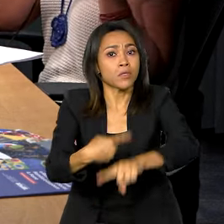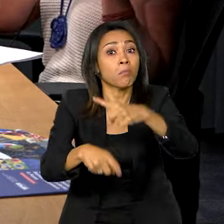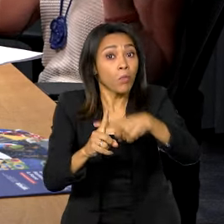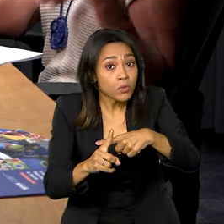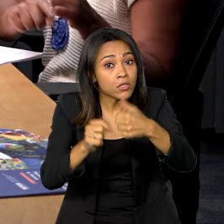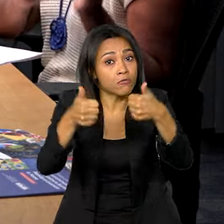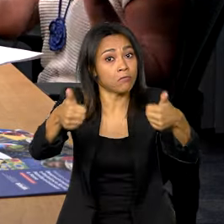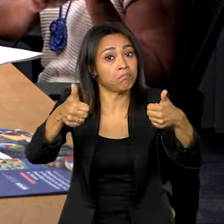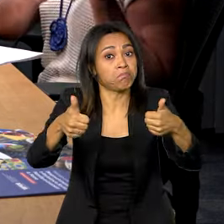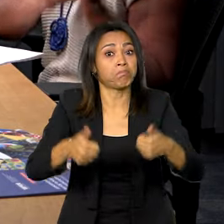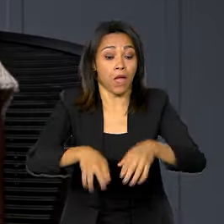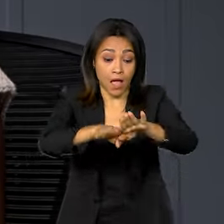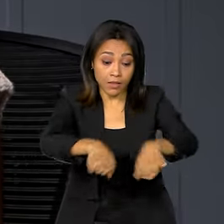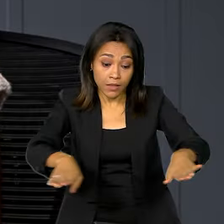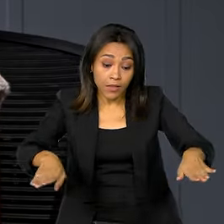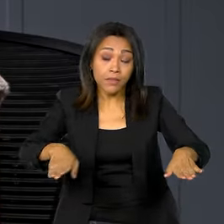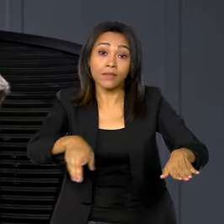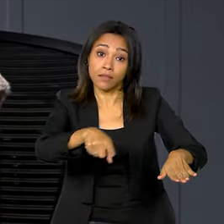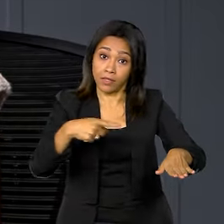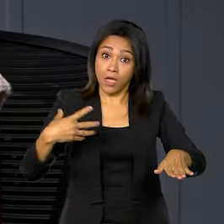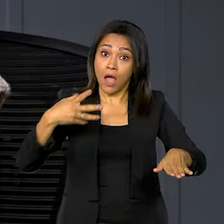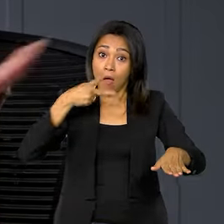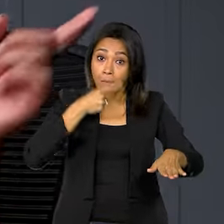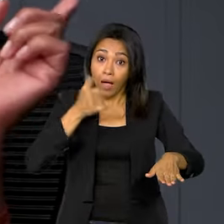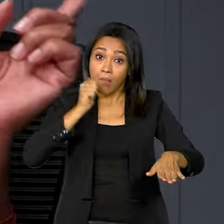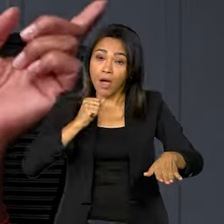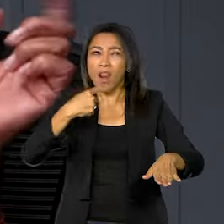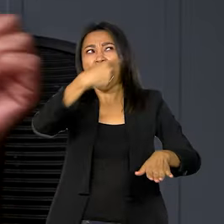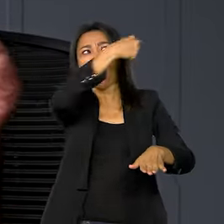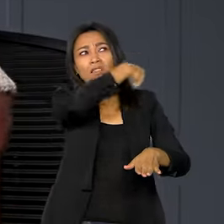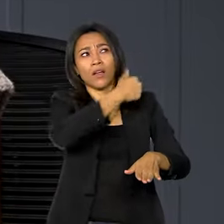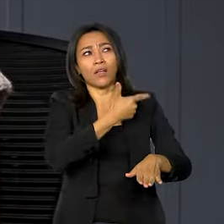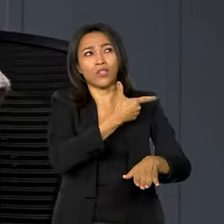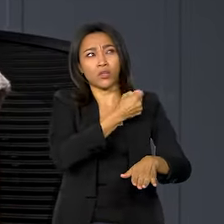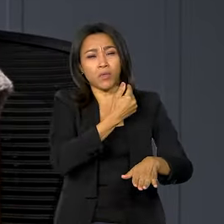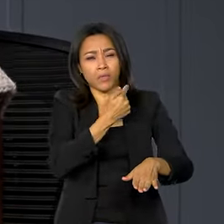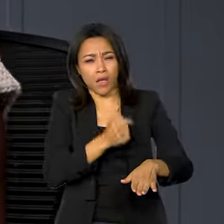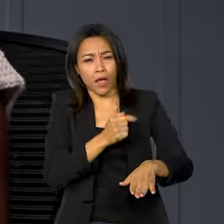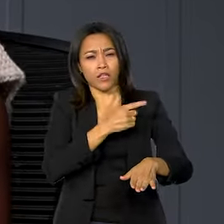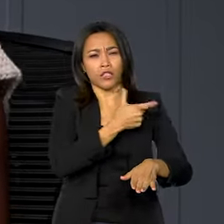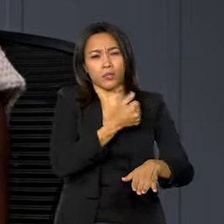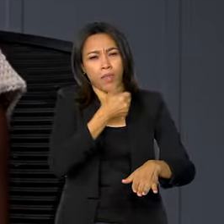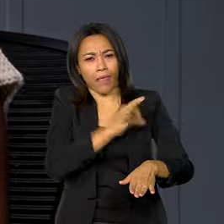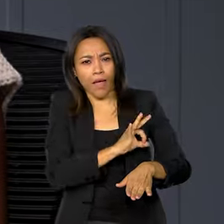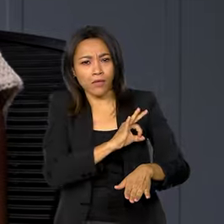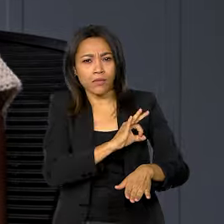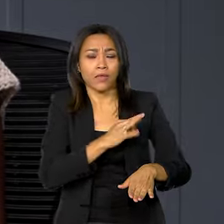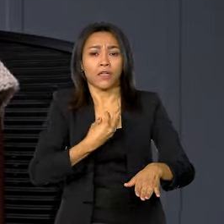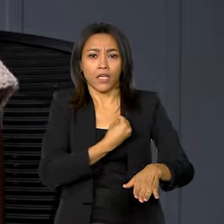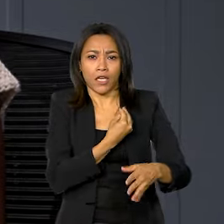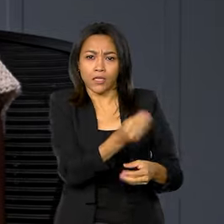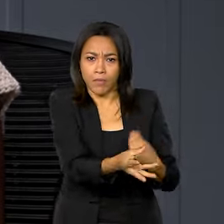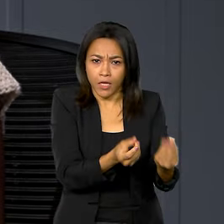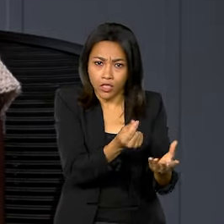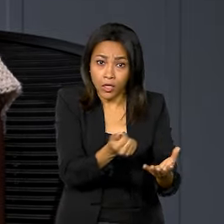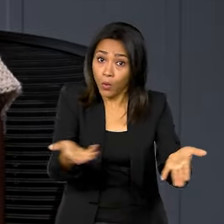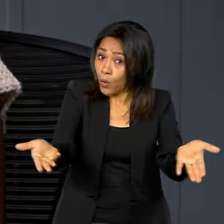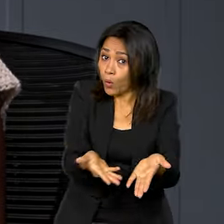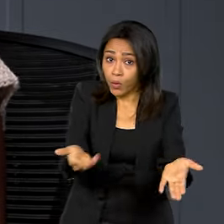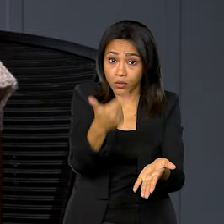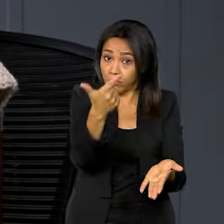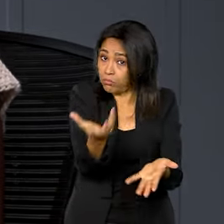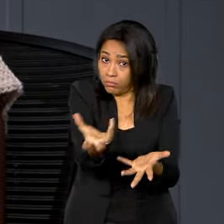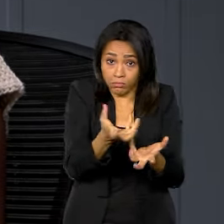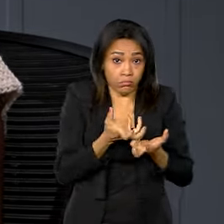que as crianças que foram filhas de beneficiárias do bolsa família lá atrás entre 2007 e 2010 hoje não são beneficiárias do